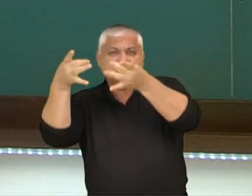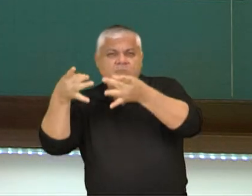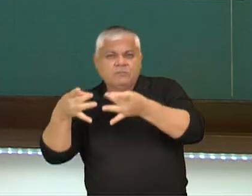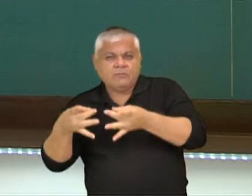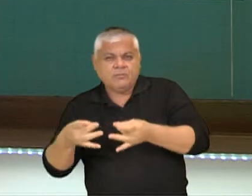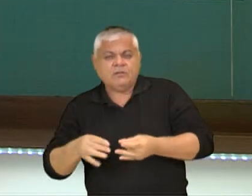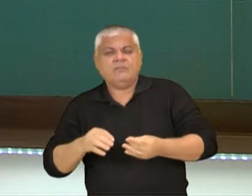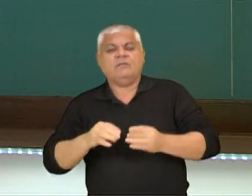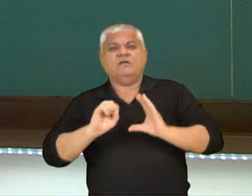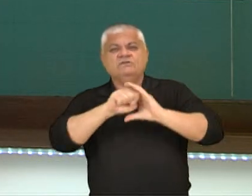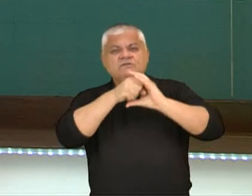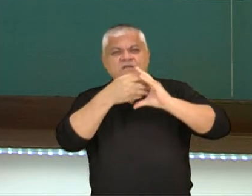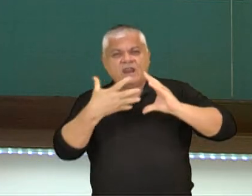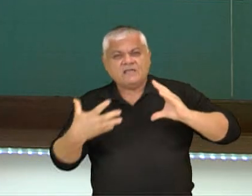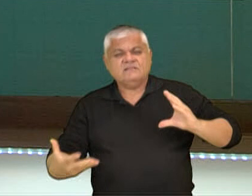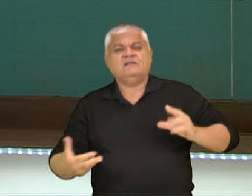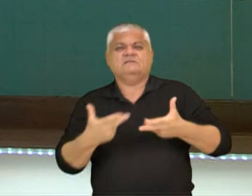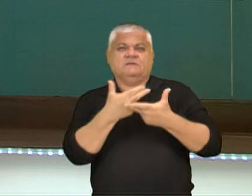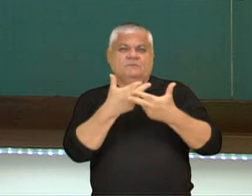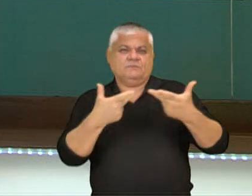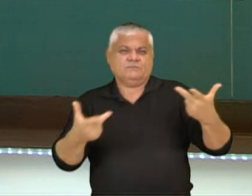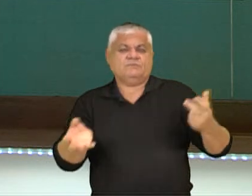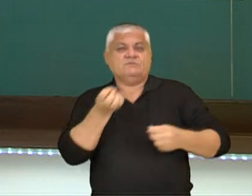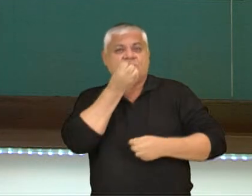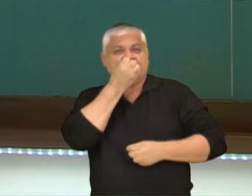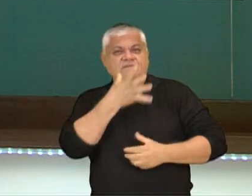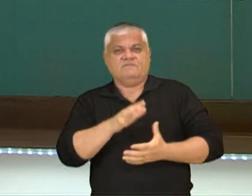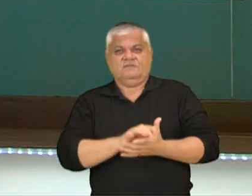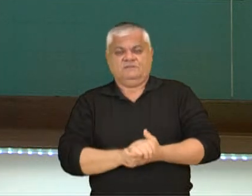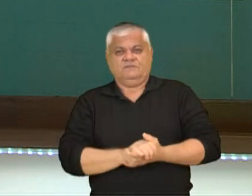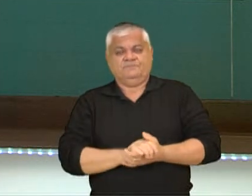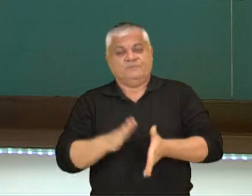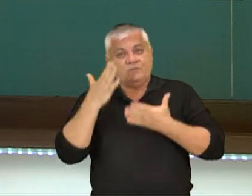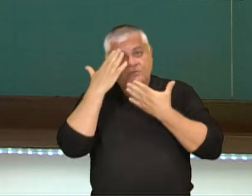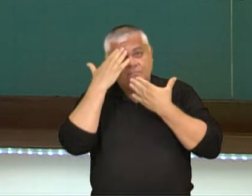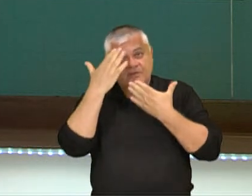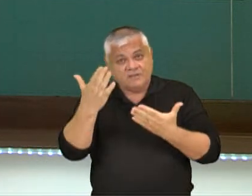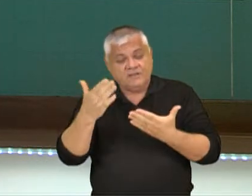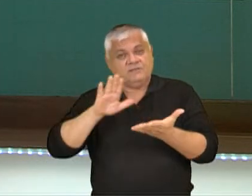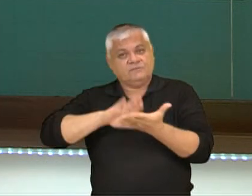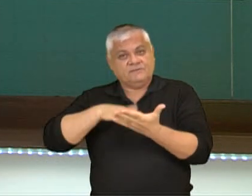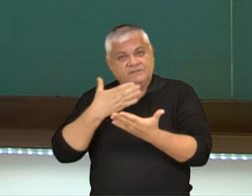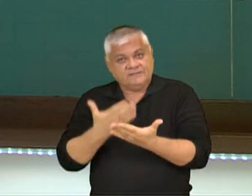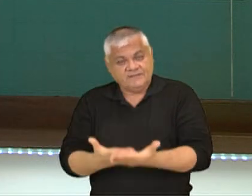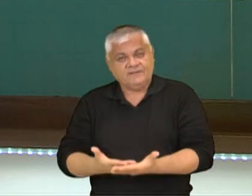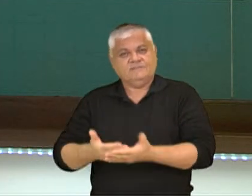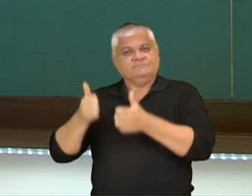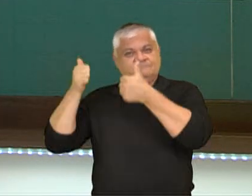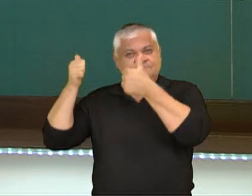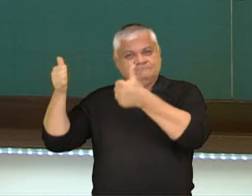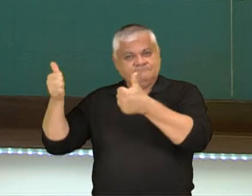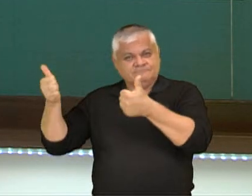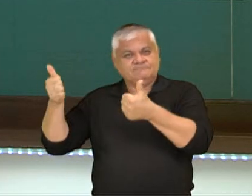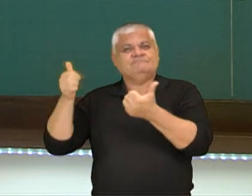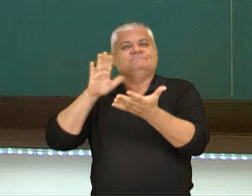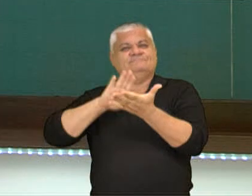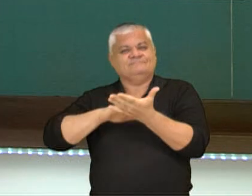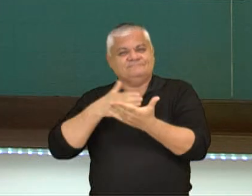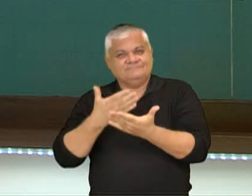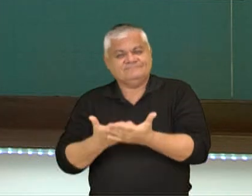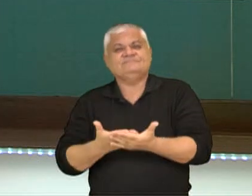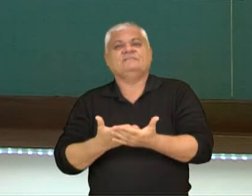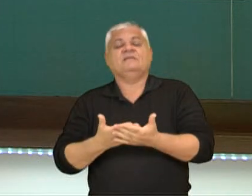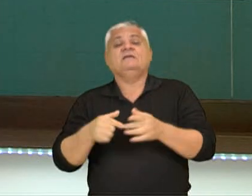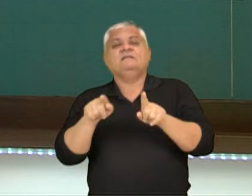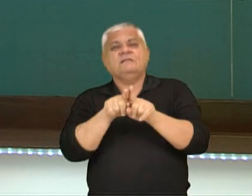os seus estilos e os seus benefícios. Eu gostaria de agradecer aqui o Ronaldo. Muito obrigada, Ronaldo, pela sua presença